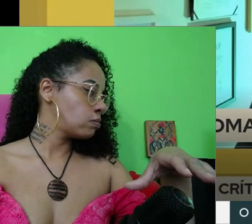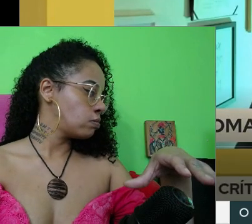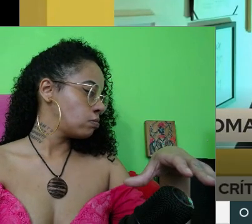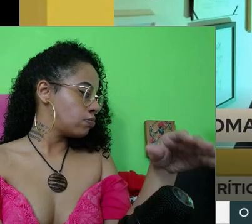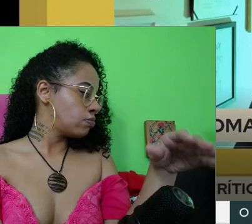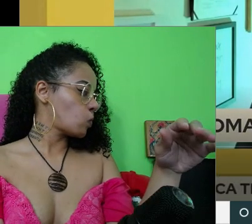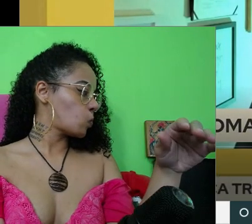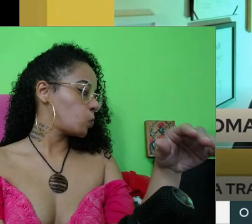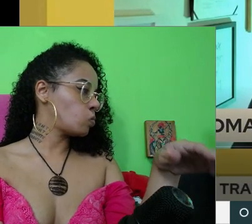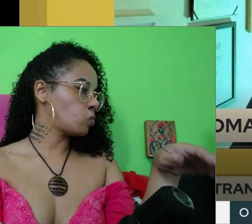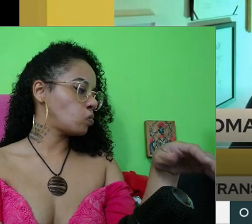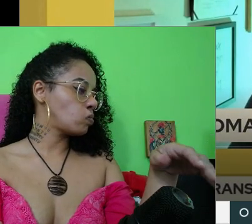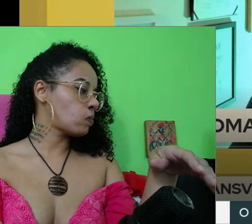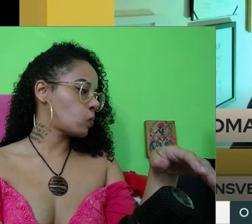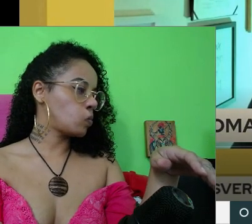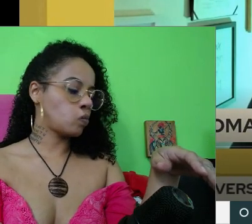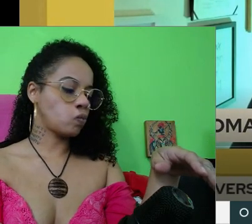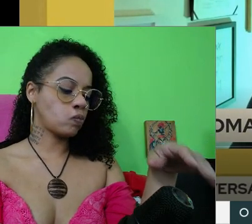sabe